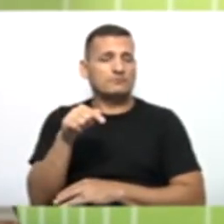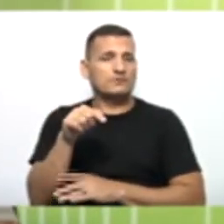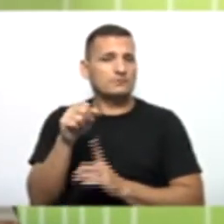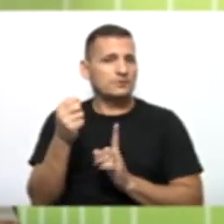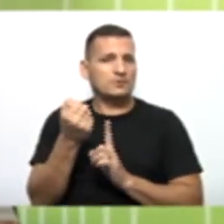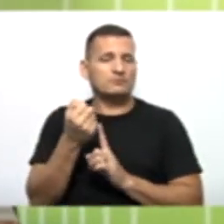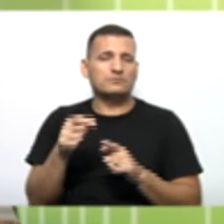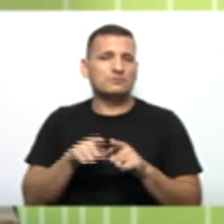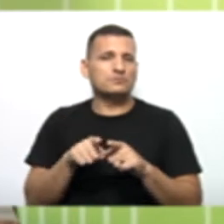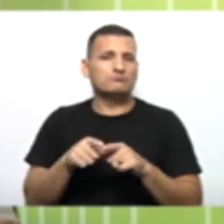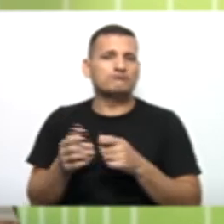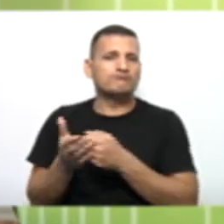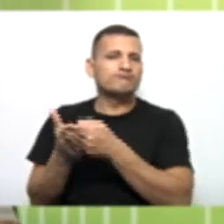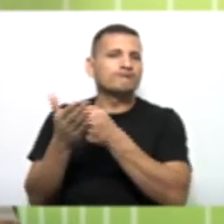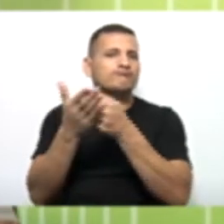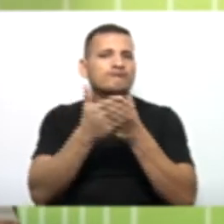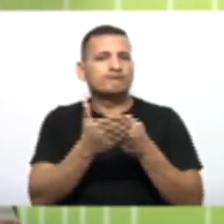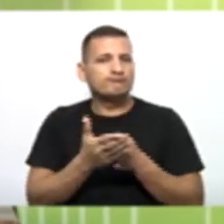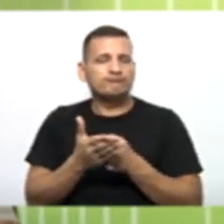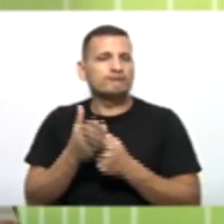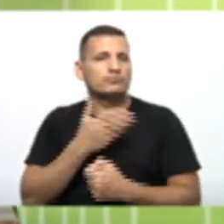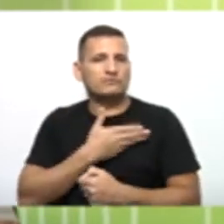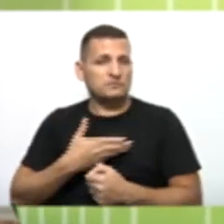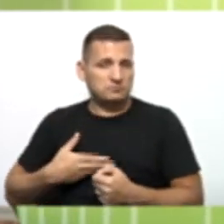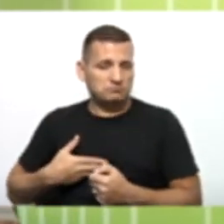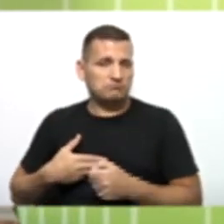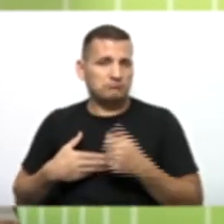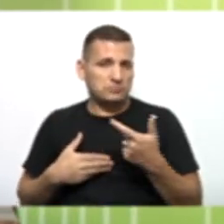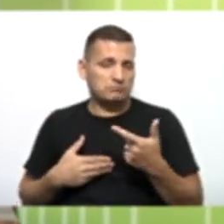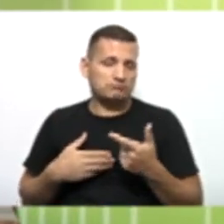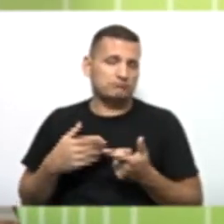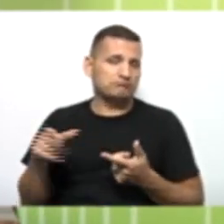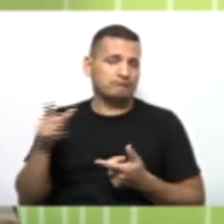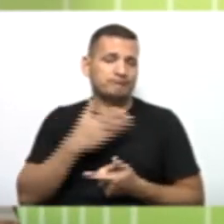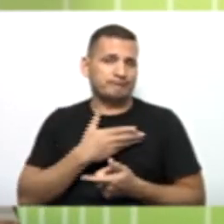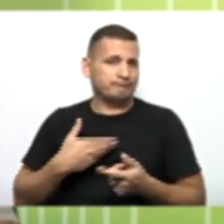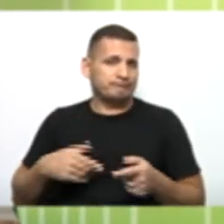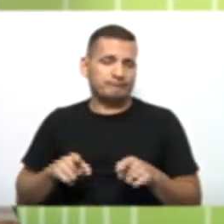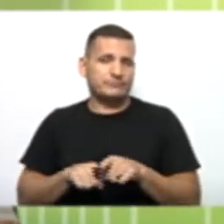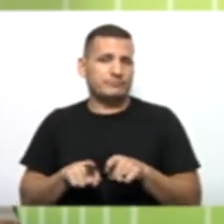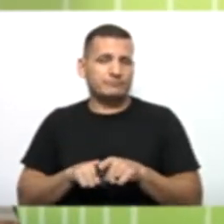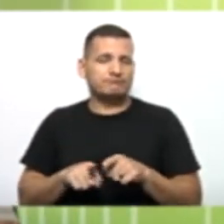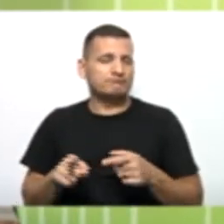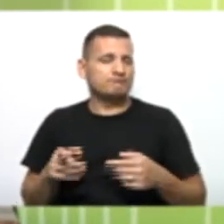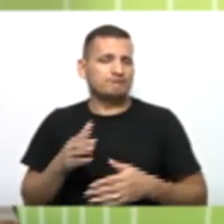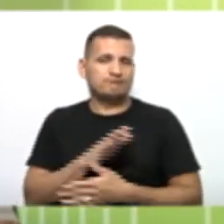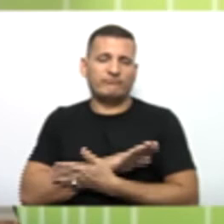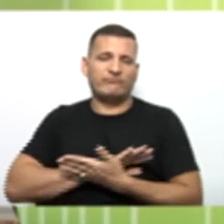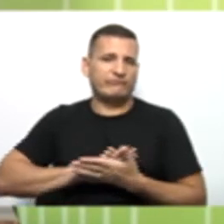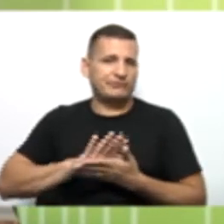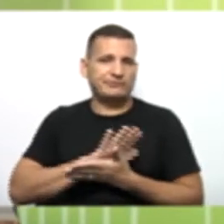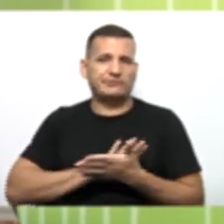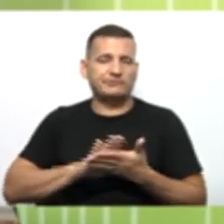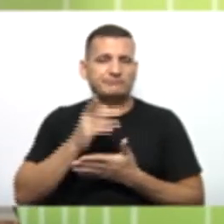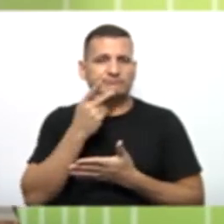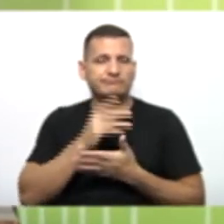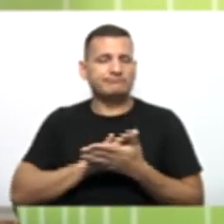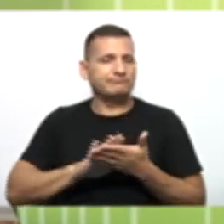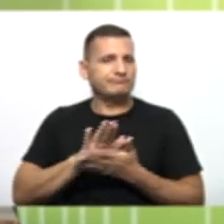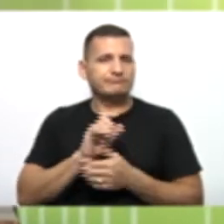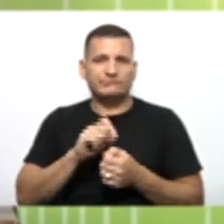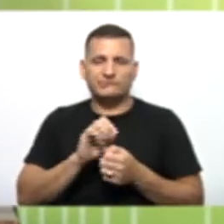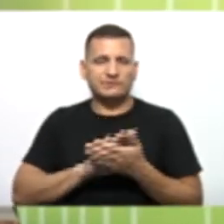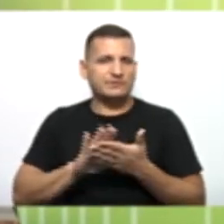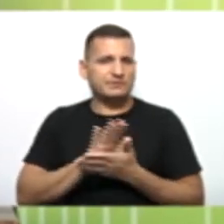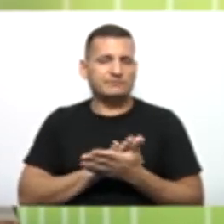governos. Como ela não cobra os governos também não planejam ações eficazes para reciclagem.